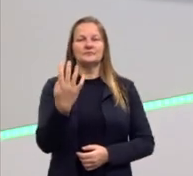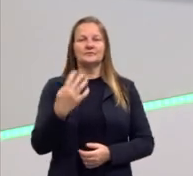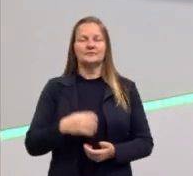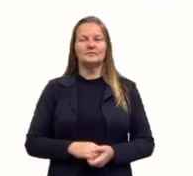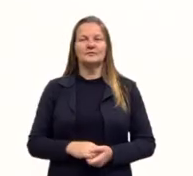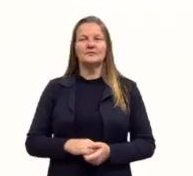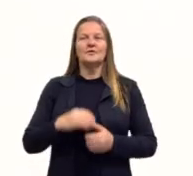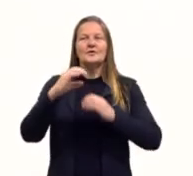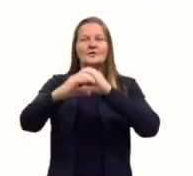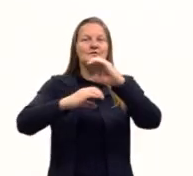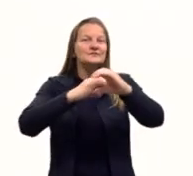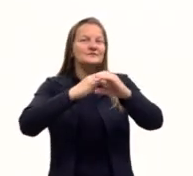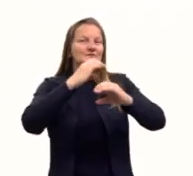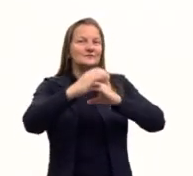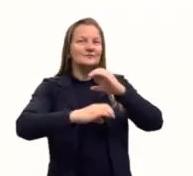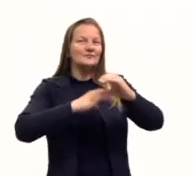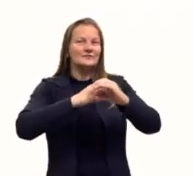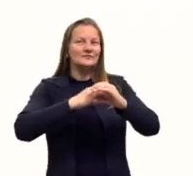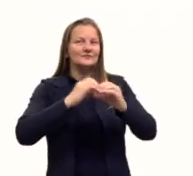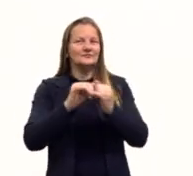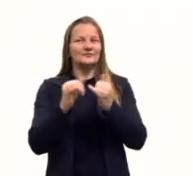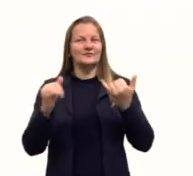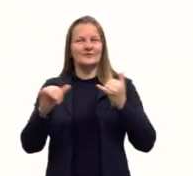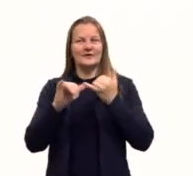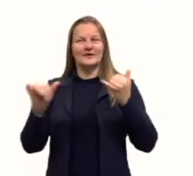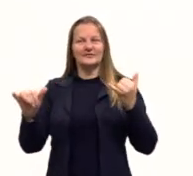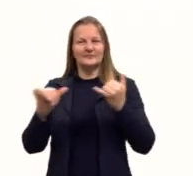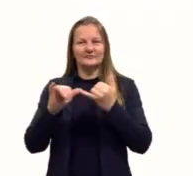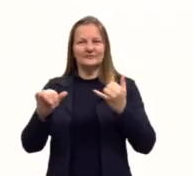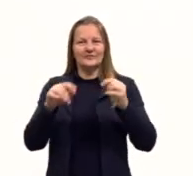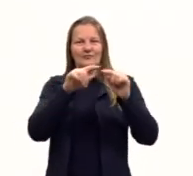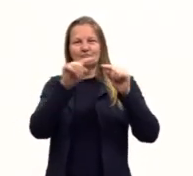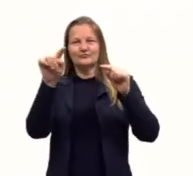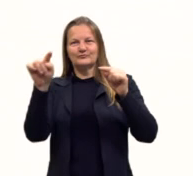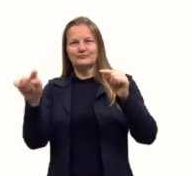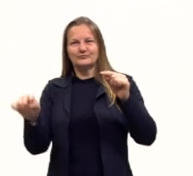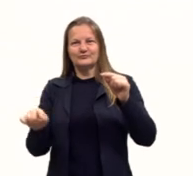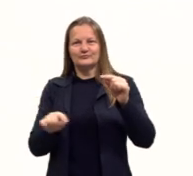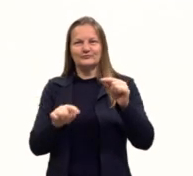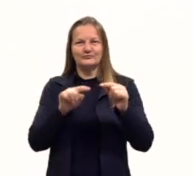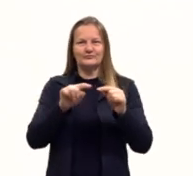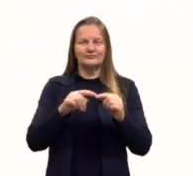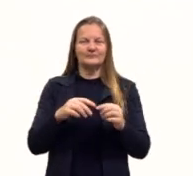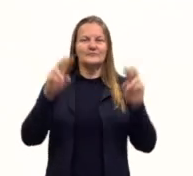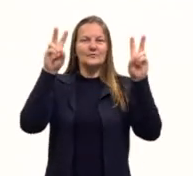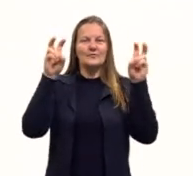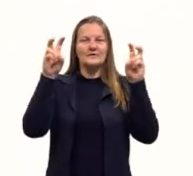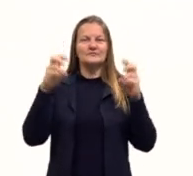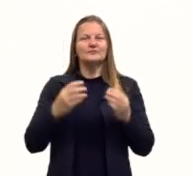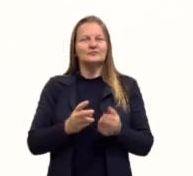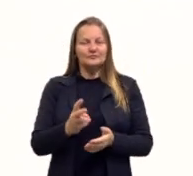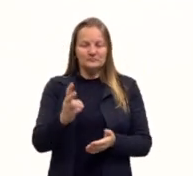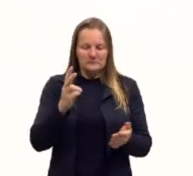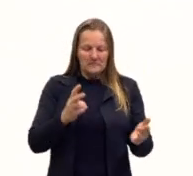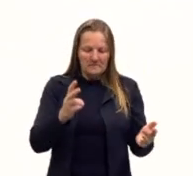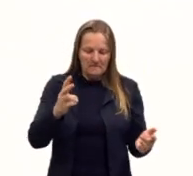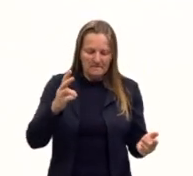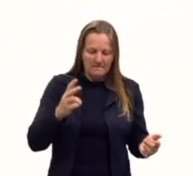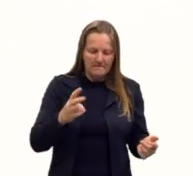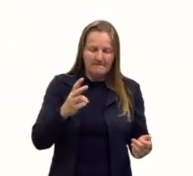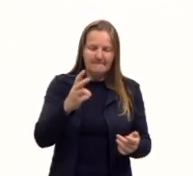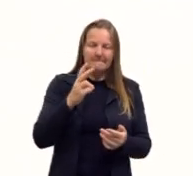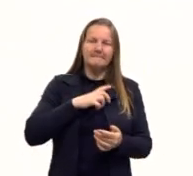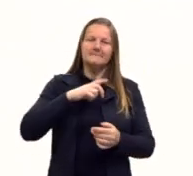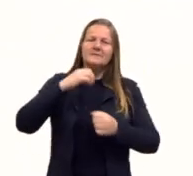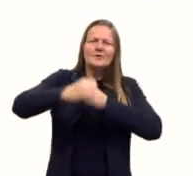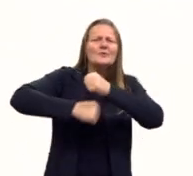circuitos elétricos a nossa última aula tá sobre esse assunto que é um assunto bem recorrente no ENEM né todos os